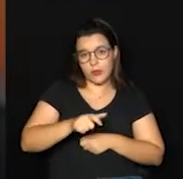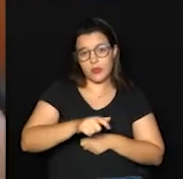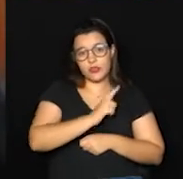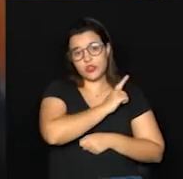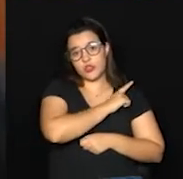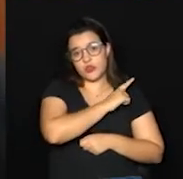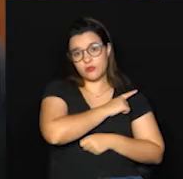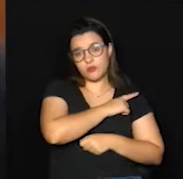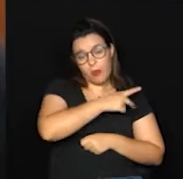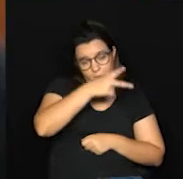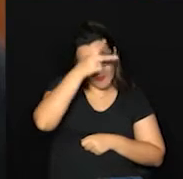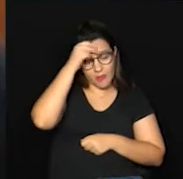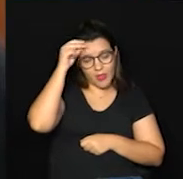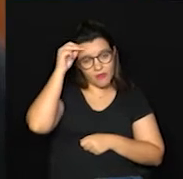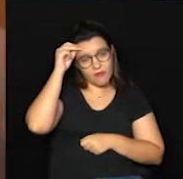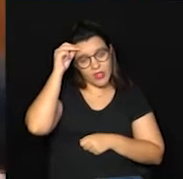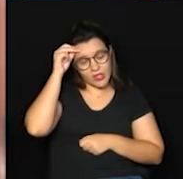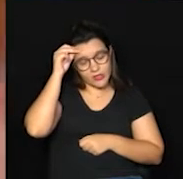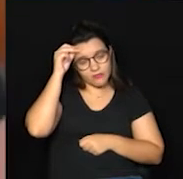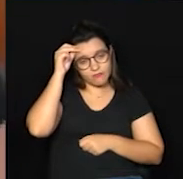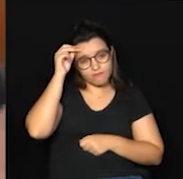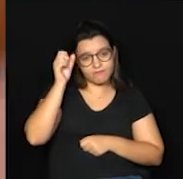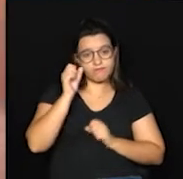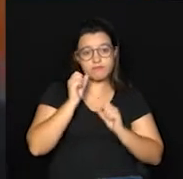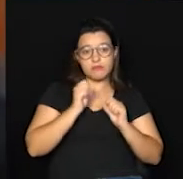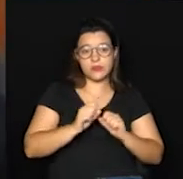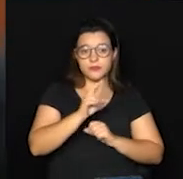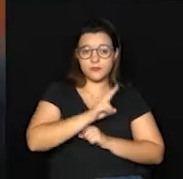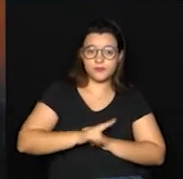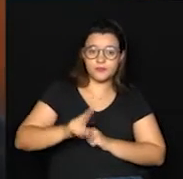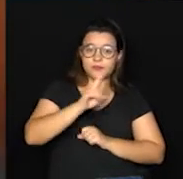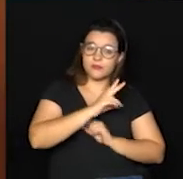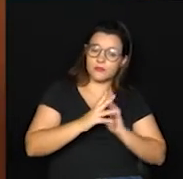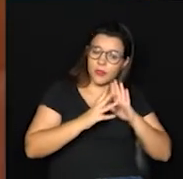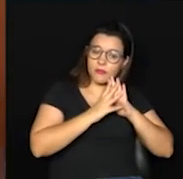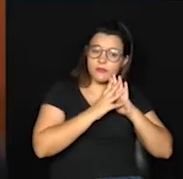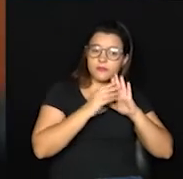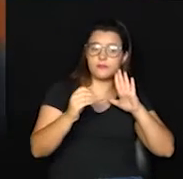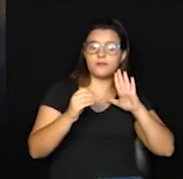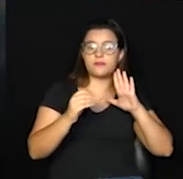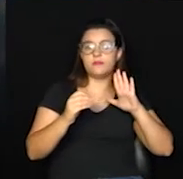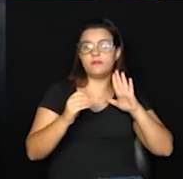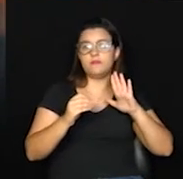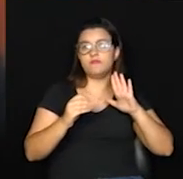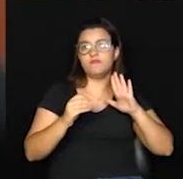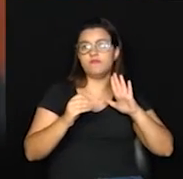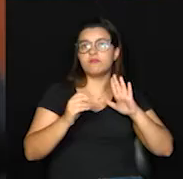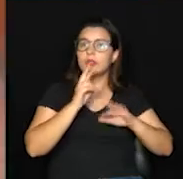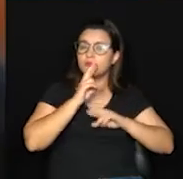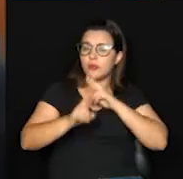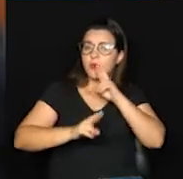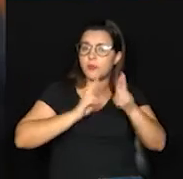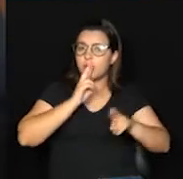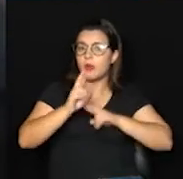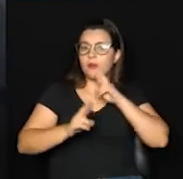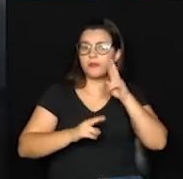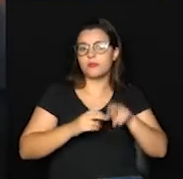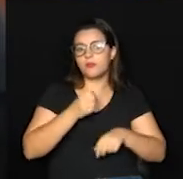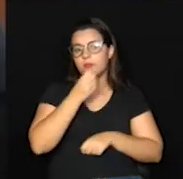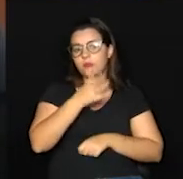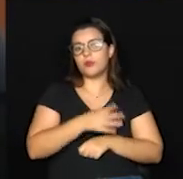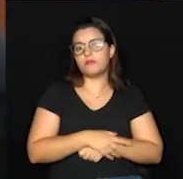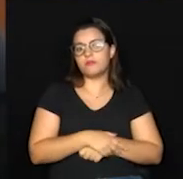E ele pode, então, trabalhar com um modelo de resultado, né, com